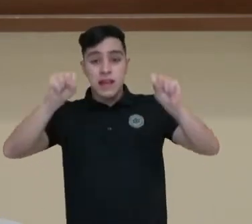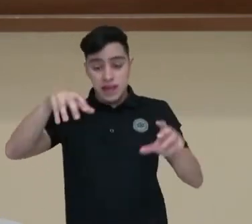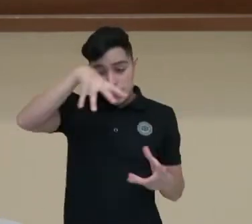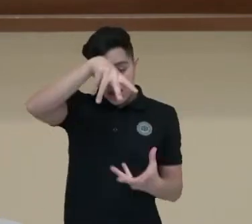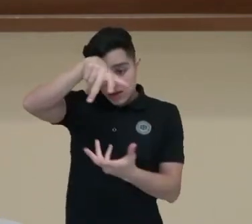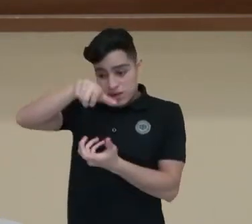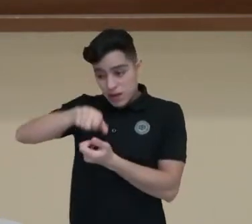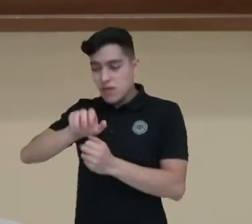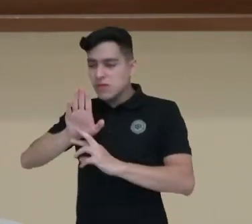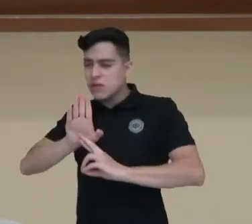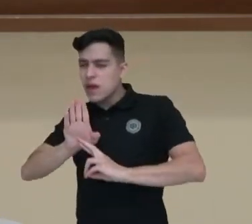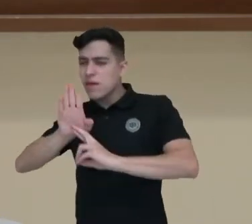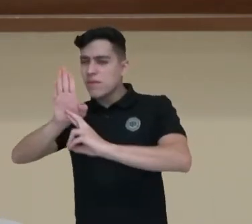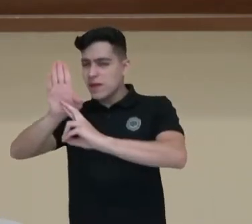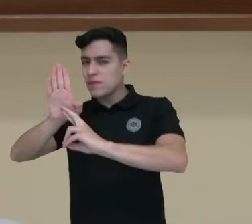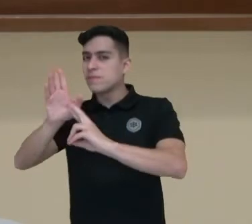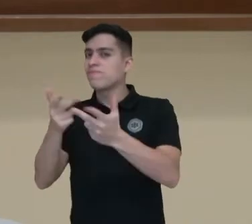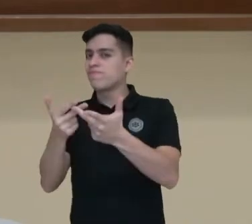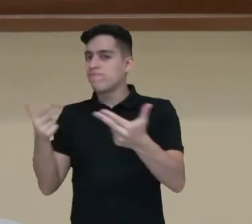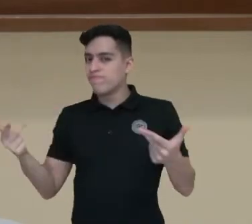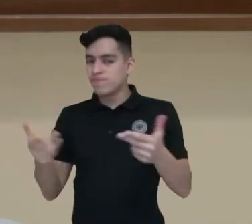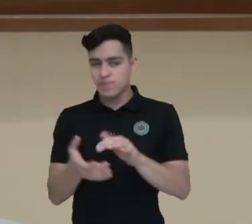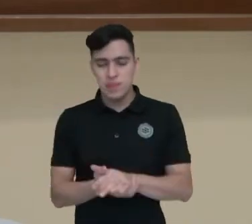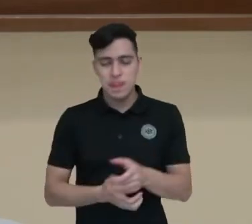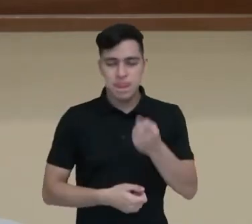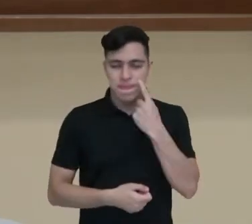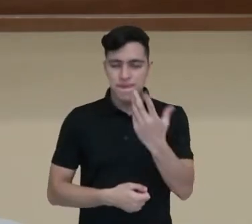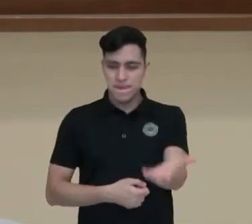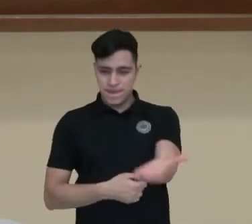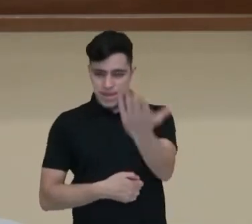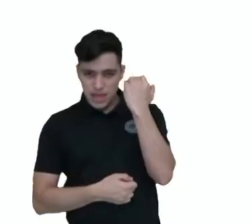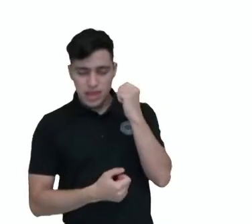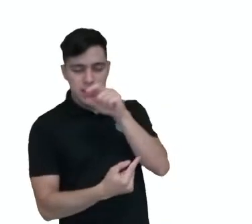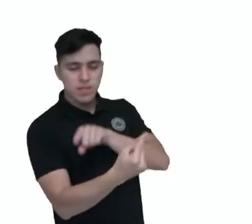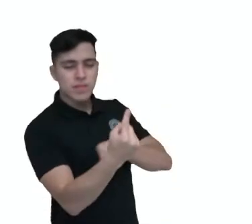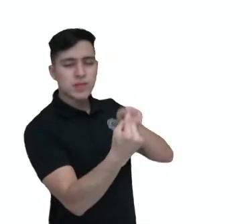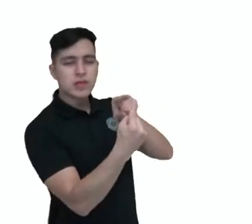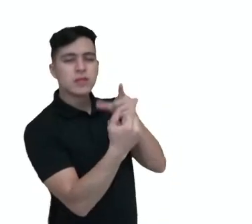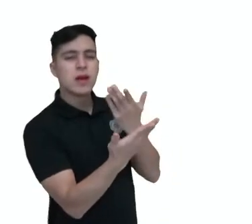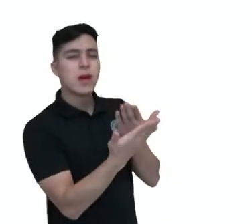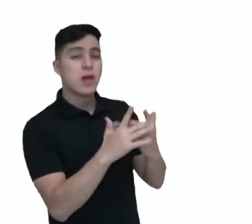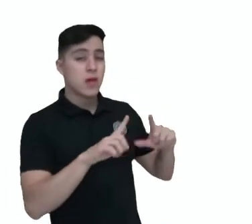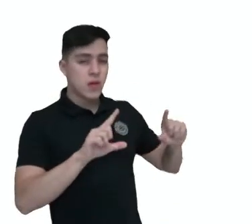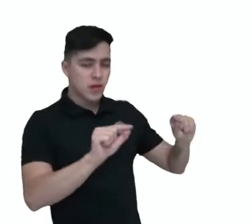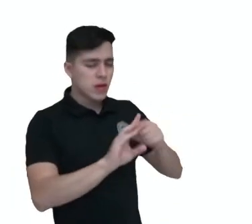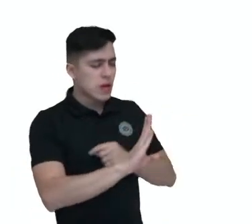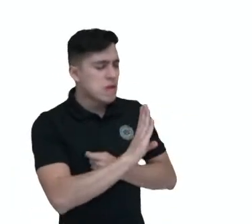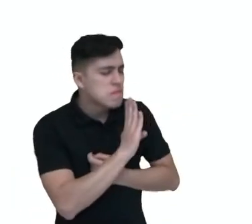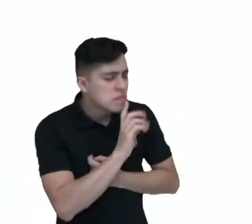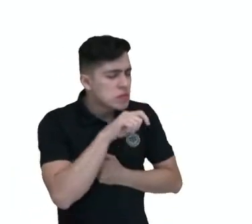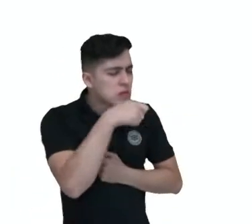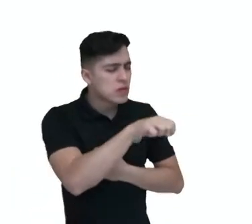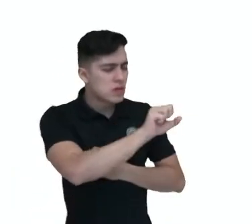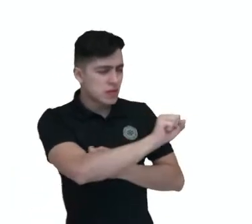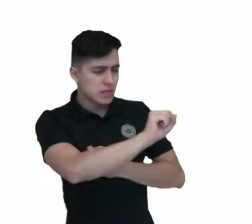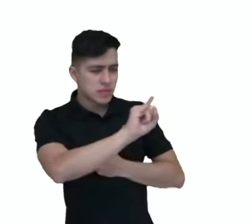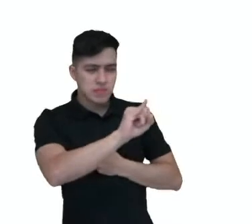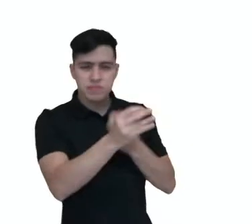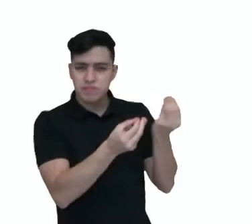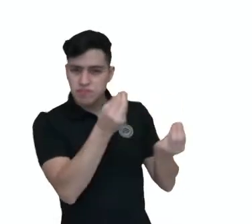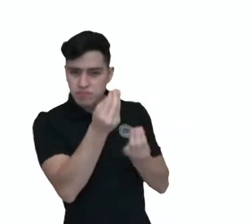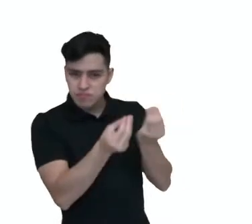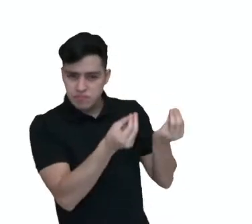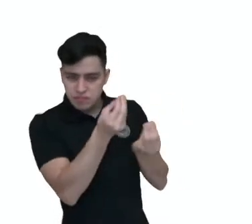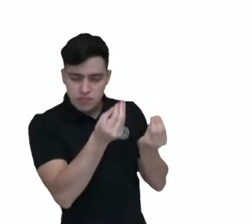SI. Então, acompanhe aqui comigo. Quais são os objetivos da nossa aula? Conhecer o Sistema Internacional de